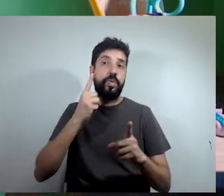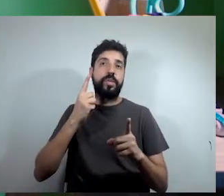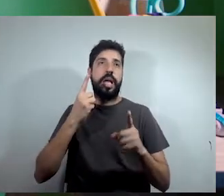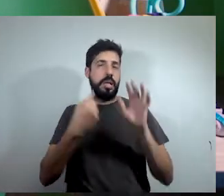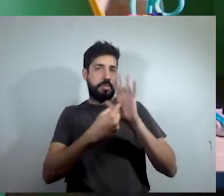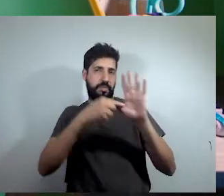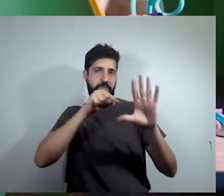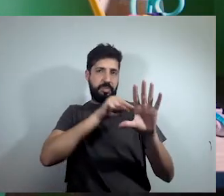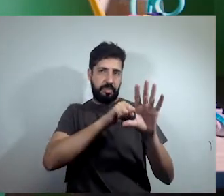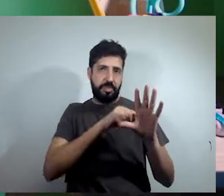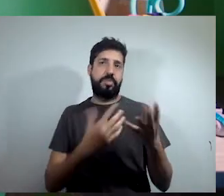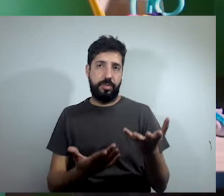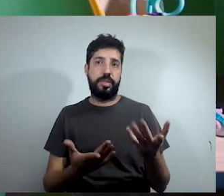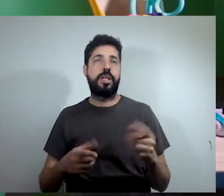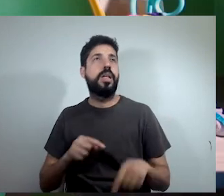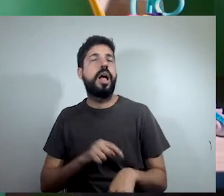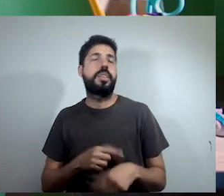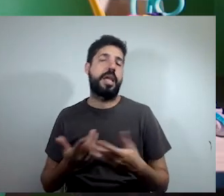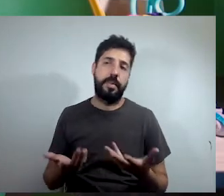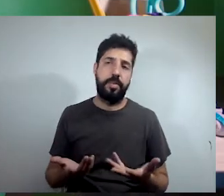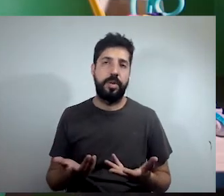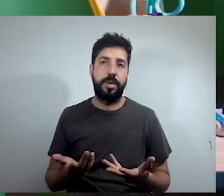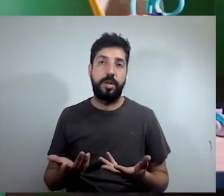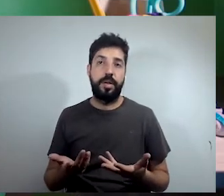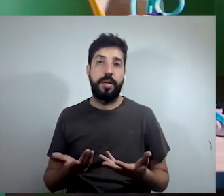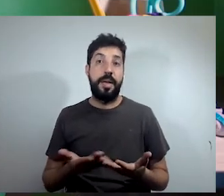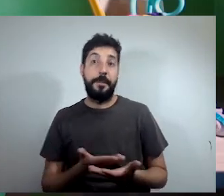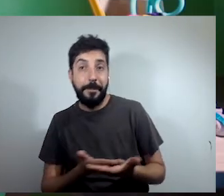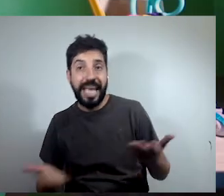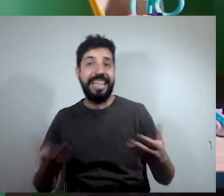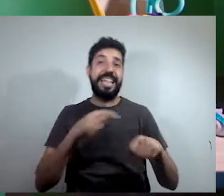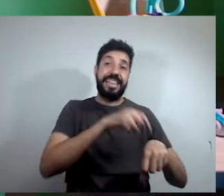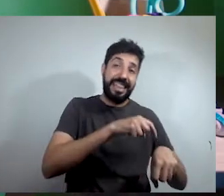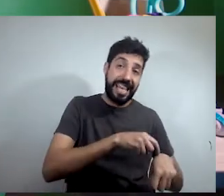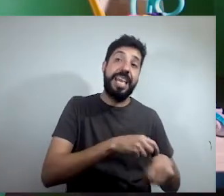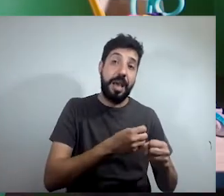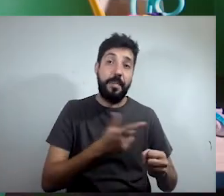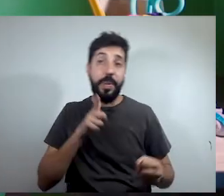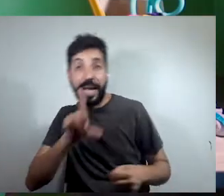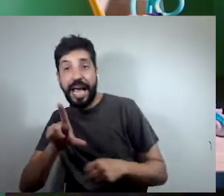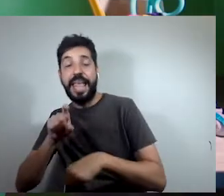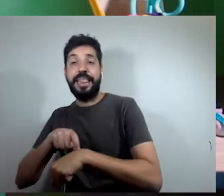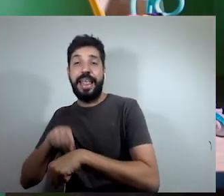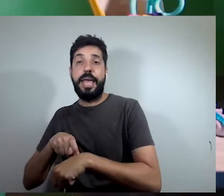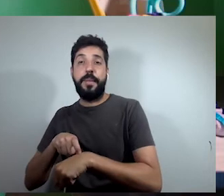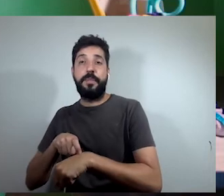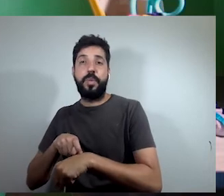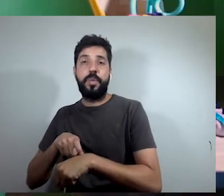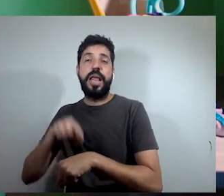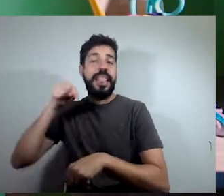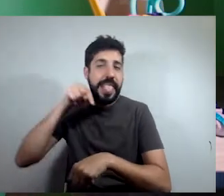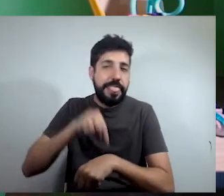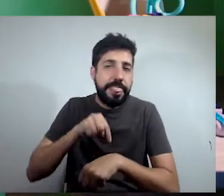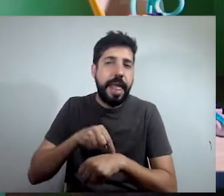da subjetividade. É o tempo, perdendo tempo, É o tempo ganhando tempo, é o tempo se relacionando